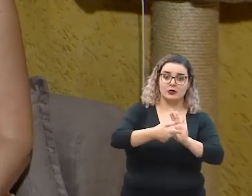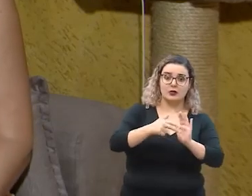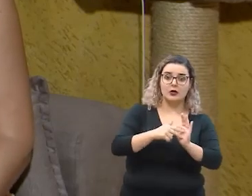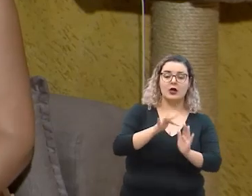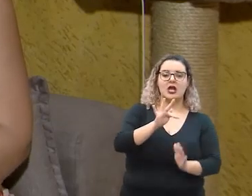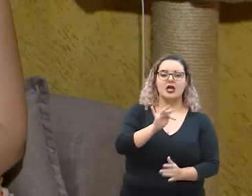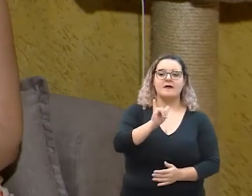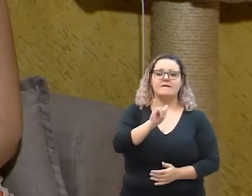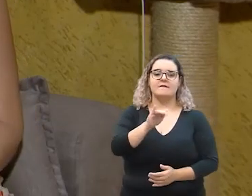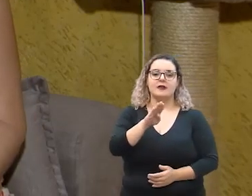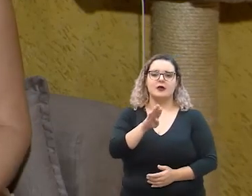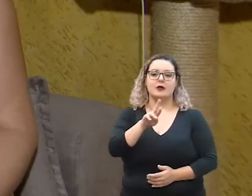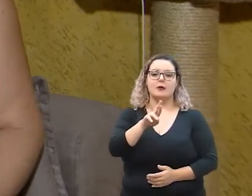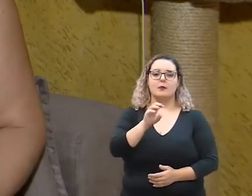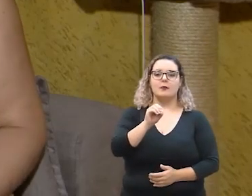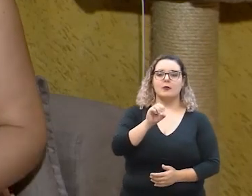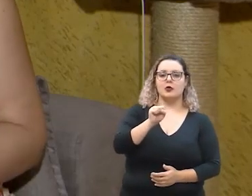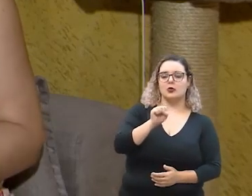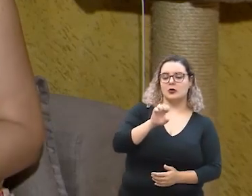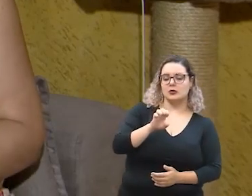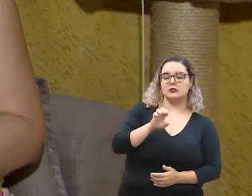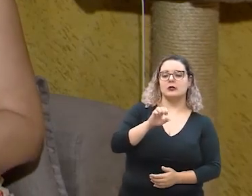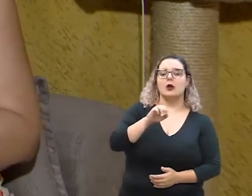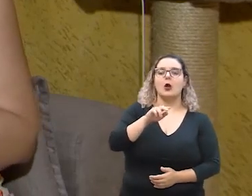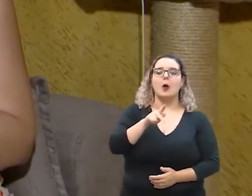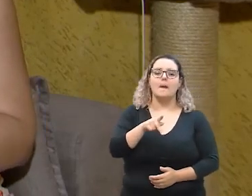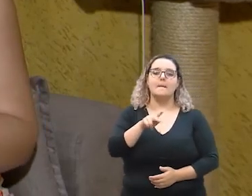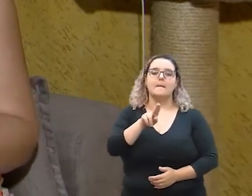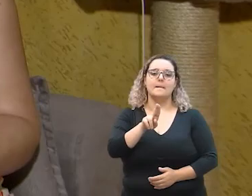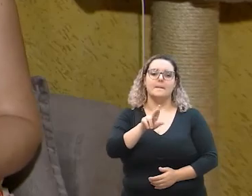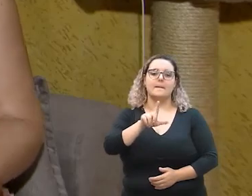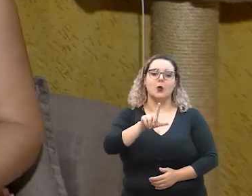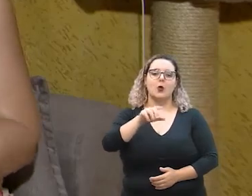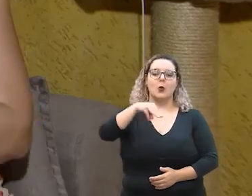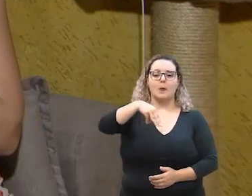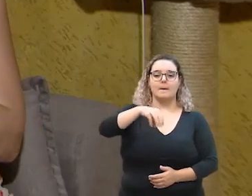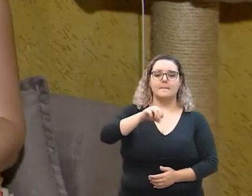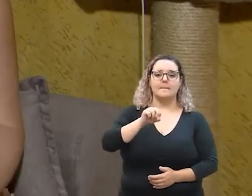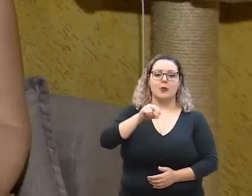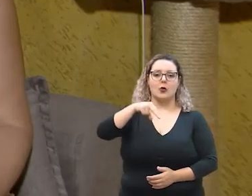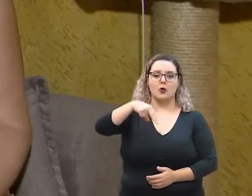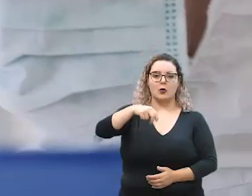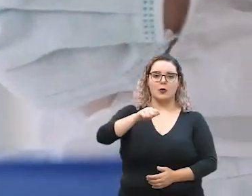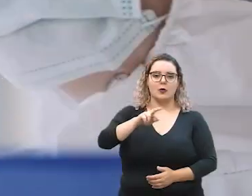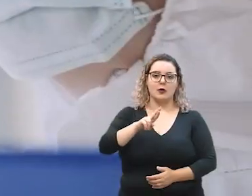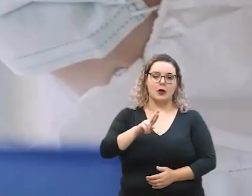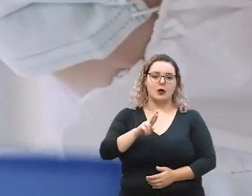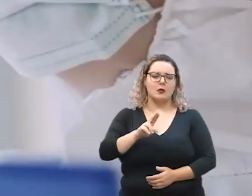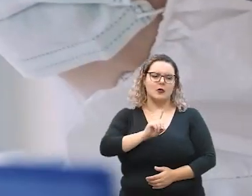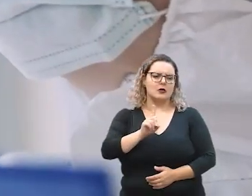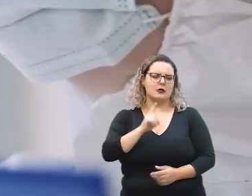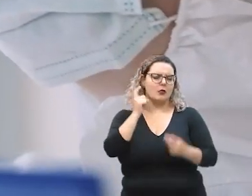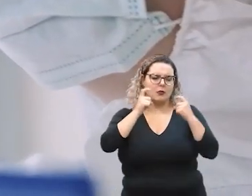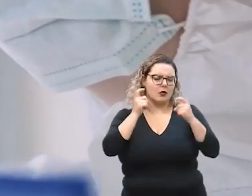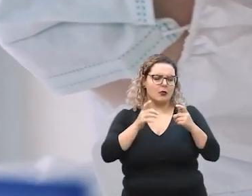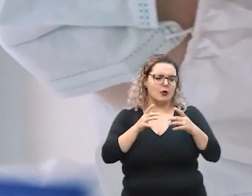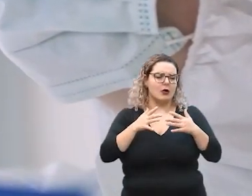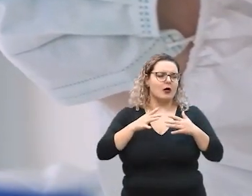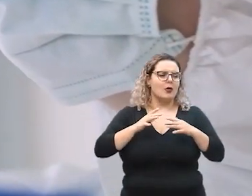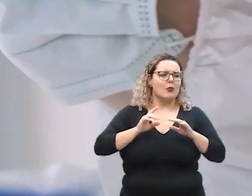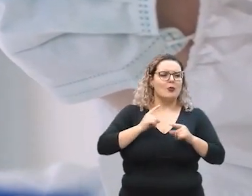fibrose pulmonar, mas para eu ficar tranquila, que não era grave porque era pouco. Mesmo pouco